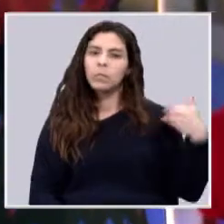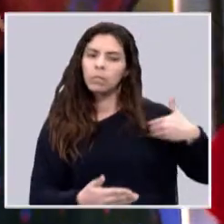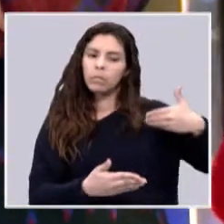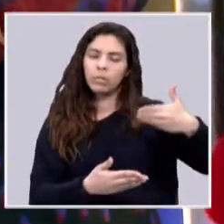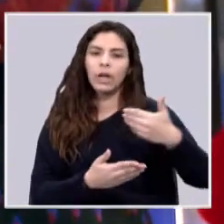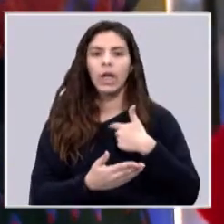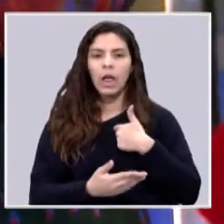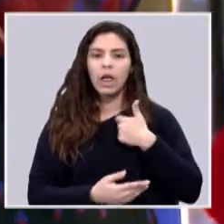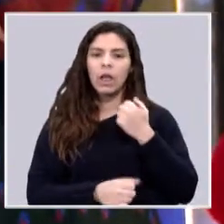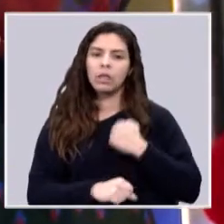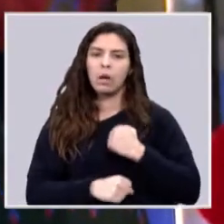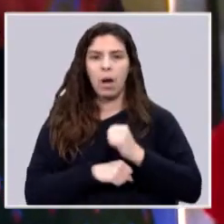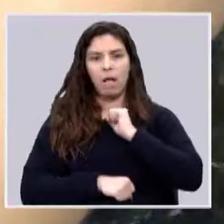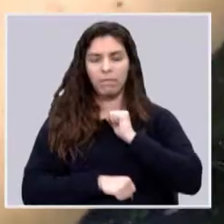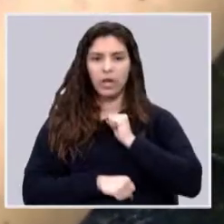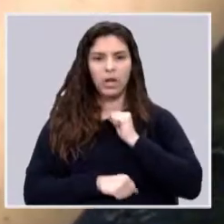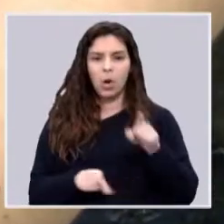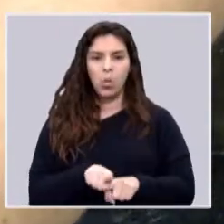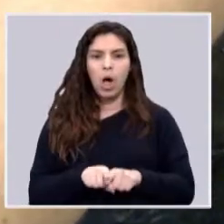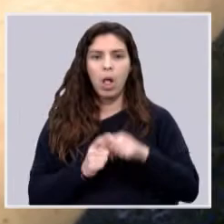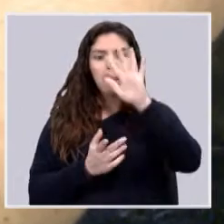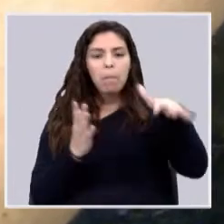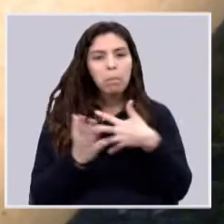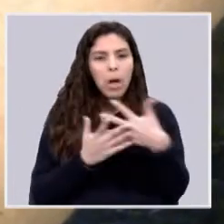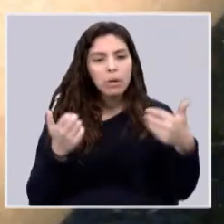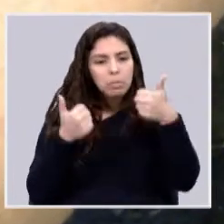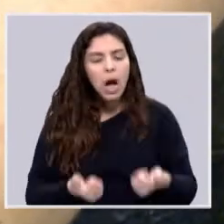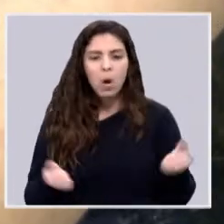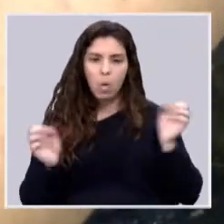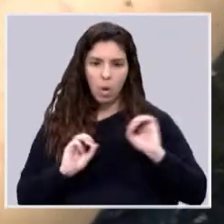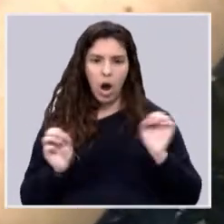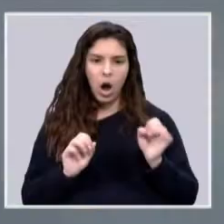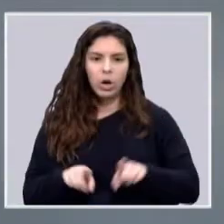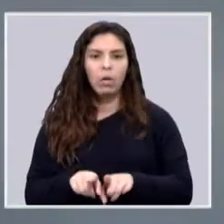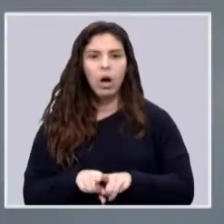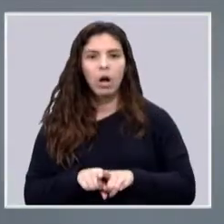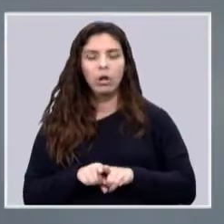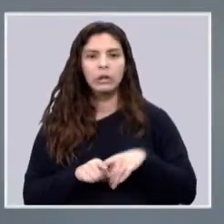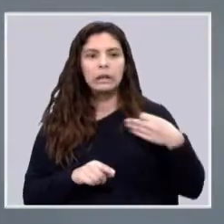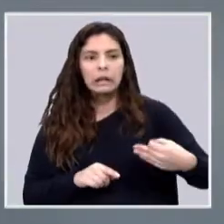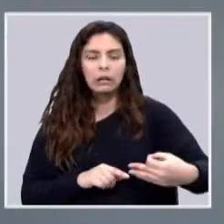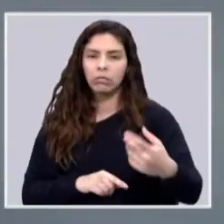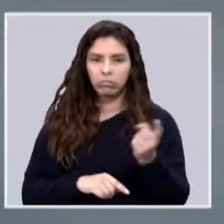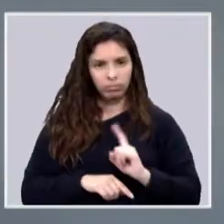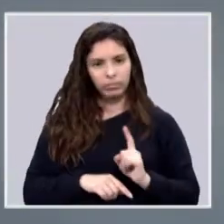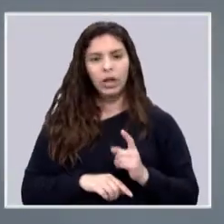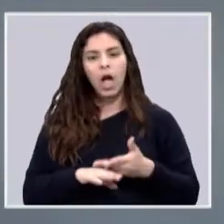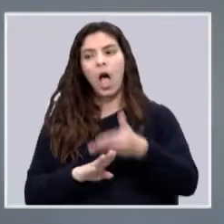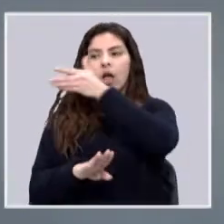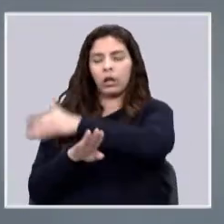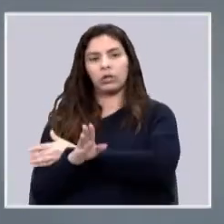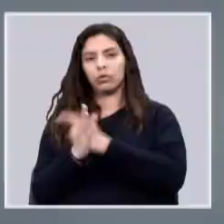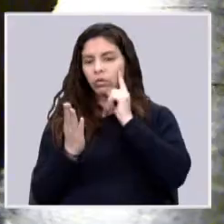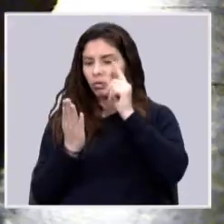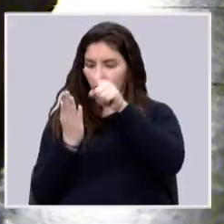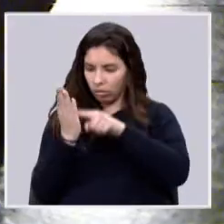Os meus dias de trabalho são sempre imprevisíveis e são tudo menos monótonos. Normalmente sei a agenda no dia anterior